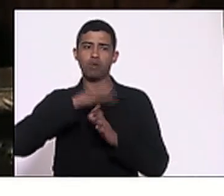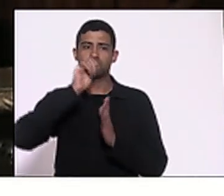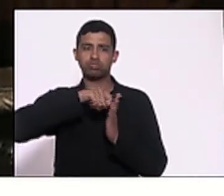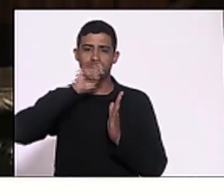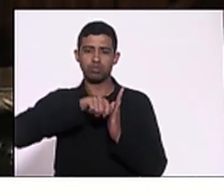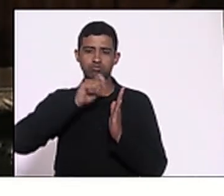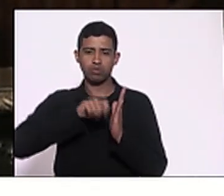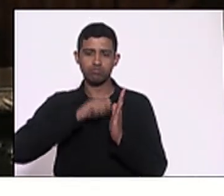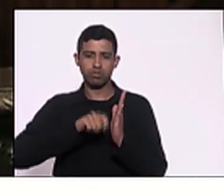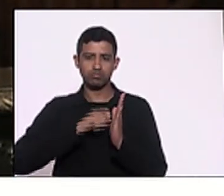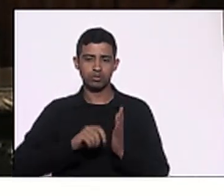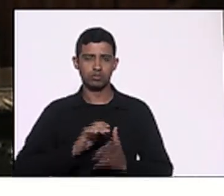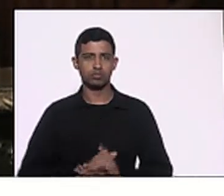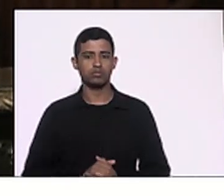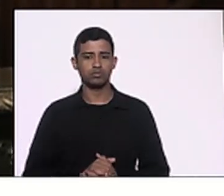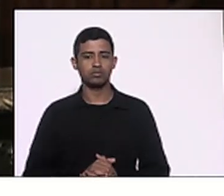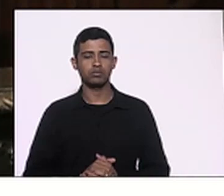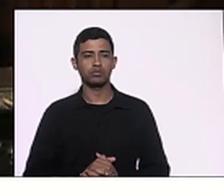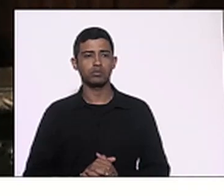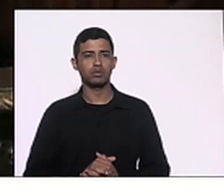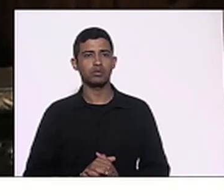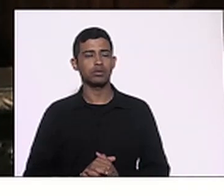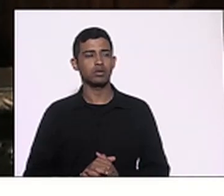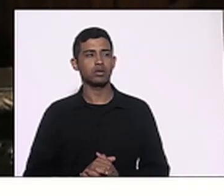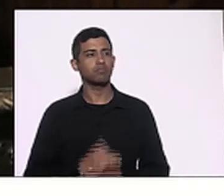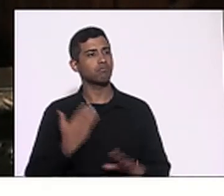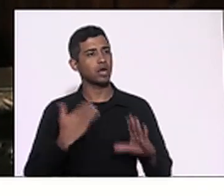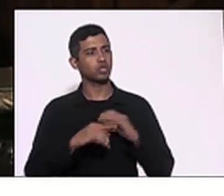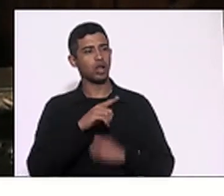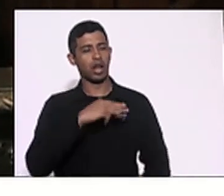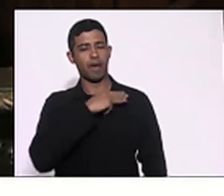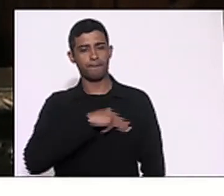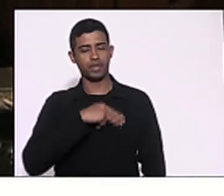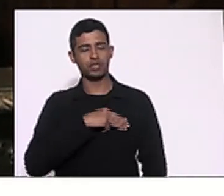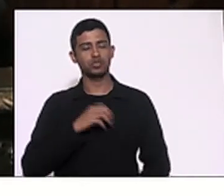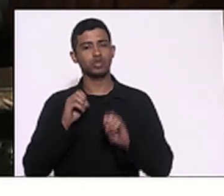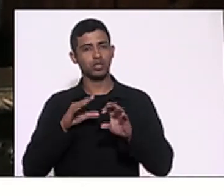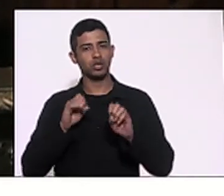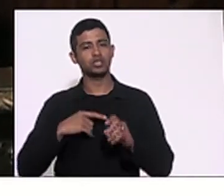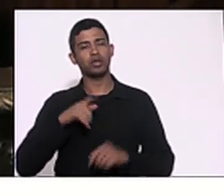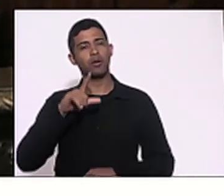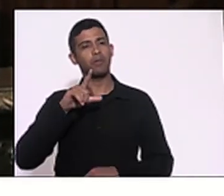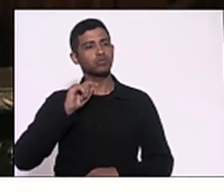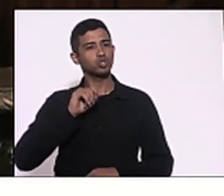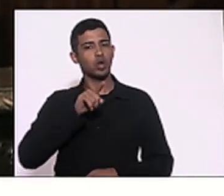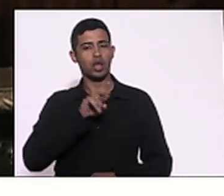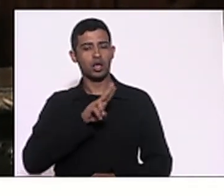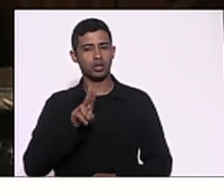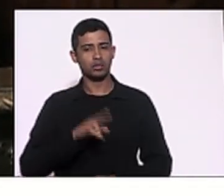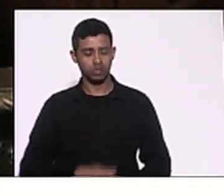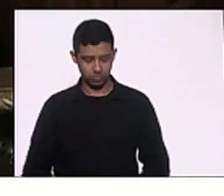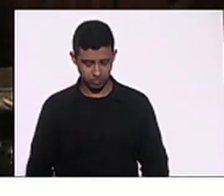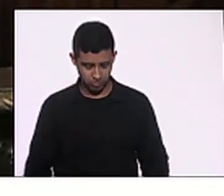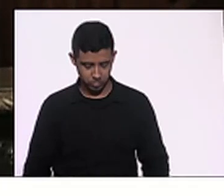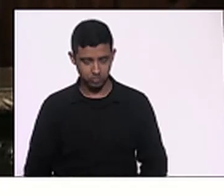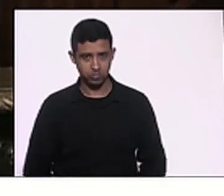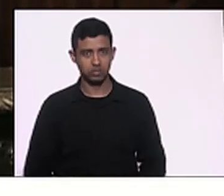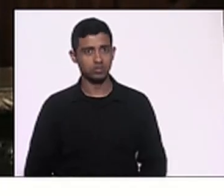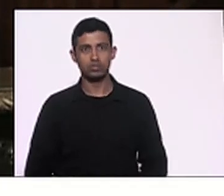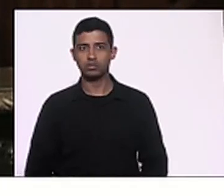RJ. Espero que pelo menos conheça, saiba o que é um Cefet. O senador Telmário